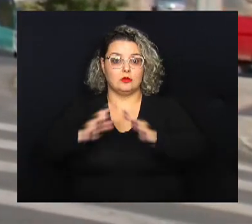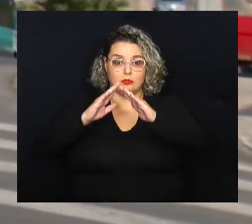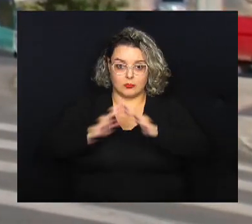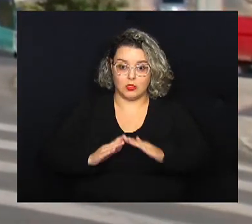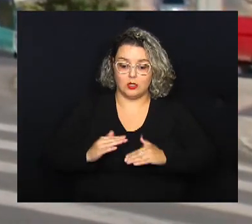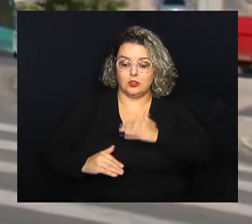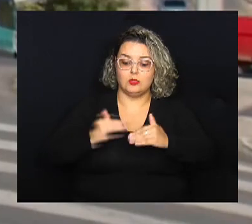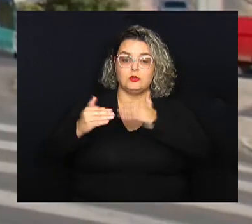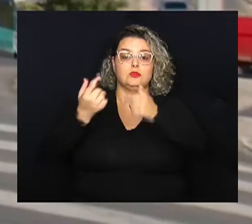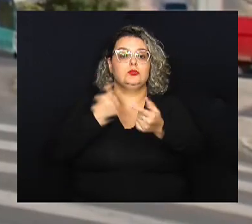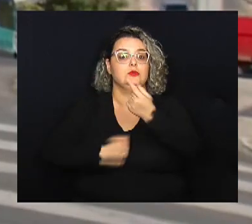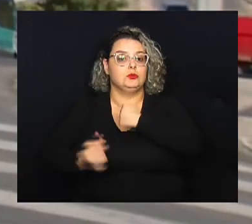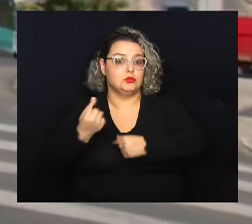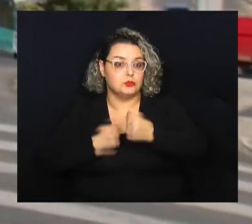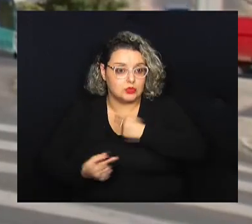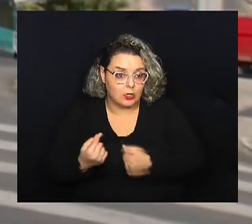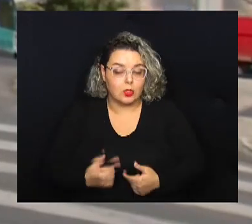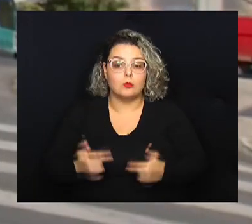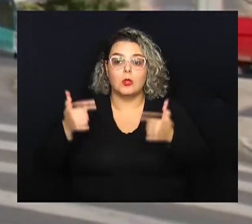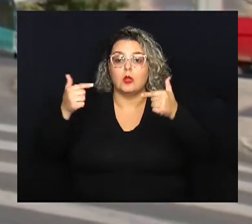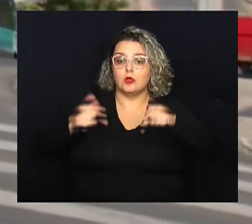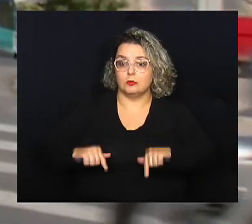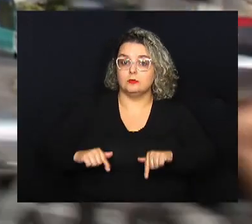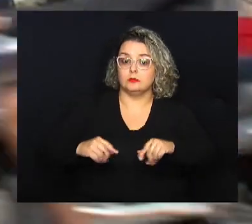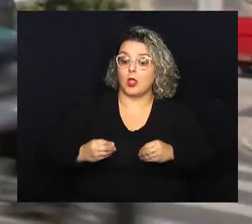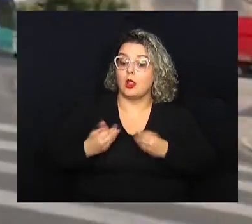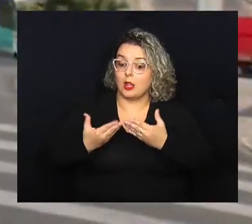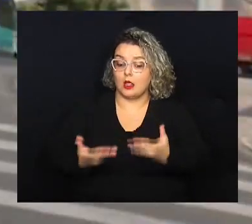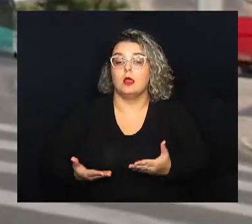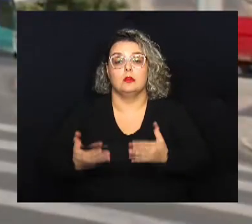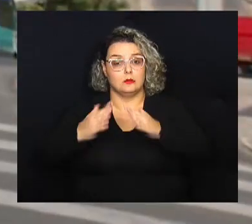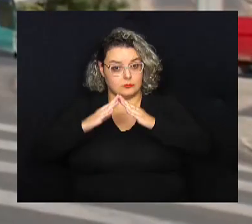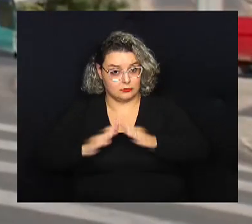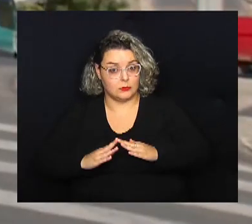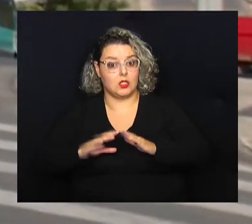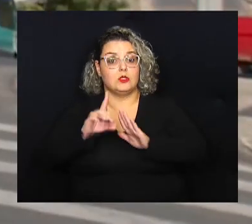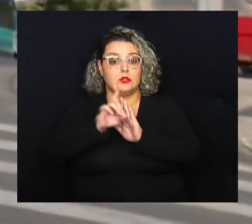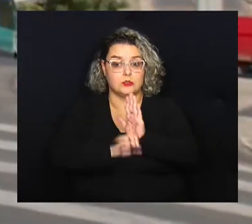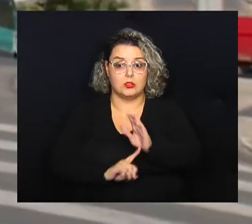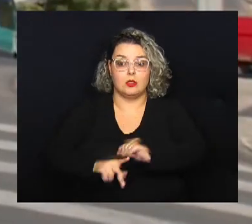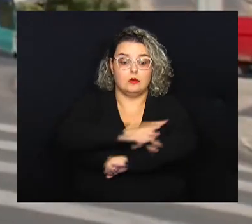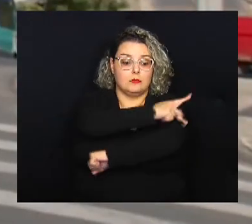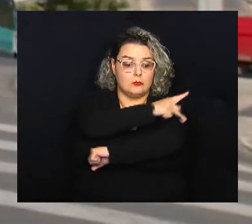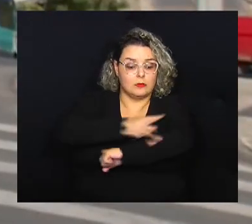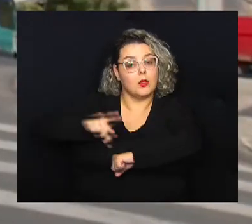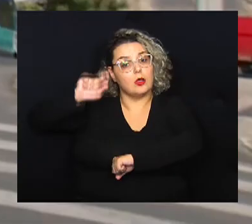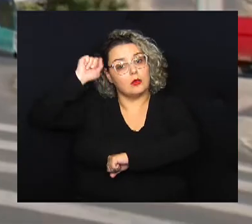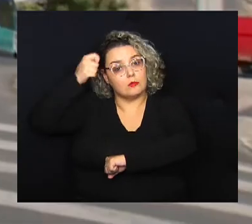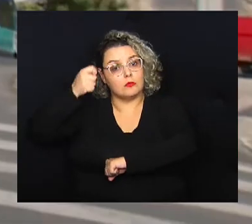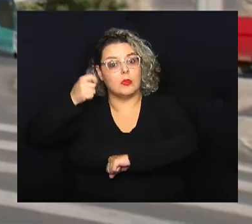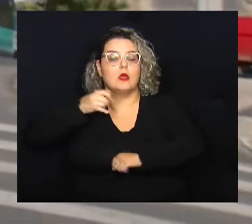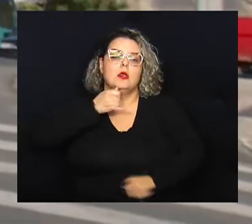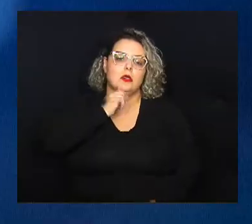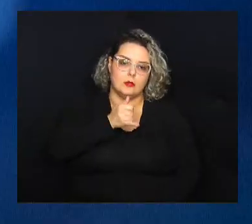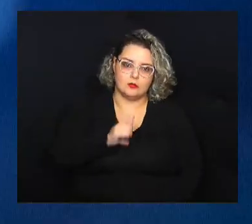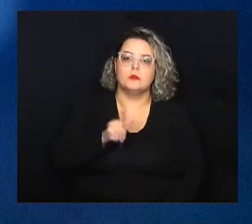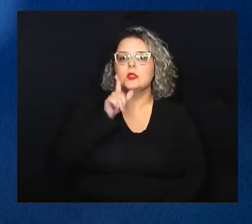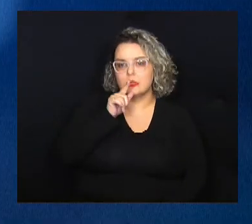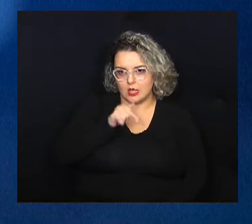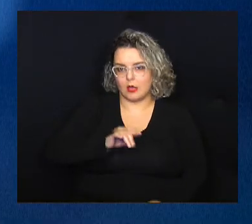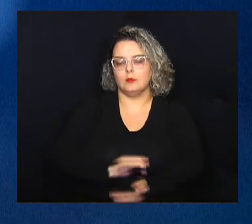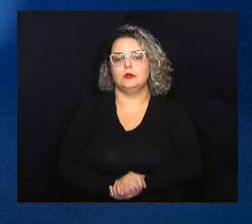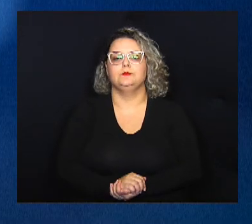desenvolvimento econômico do lugar, dando ao morador direitos como pavimentação, energia e água.